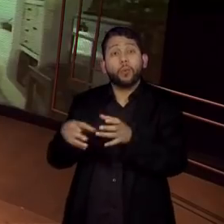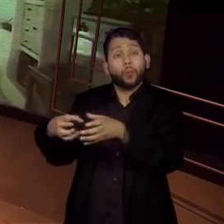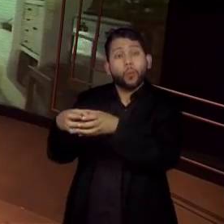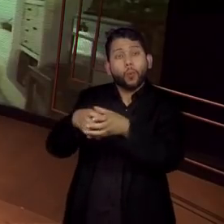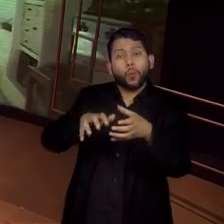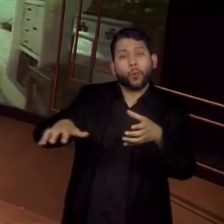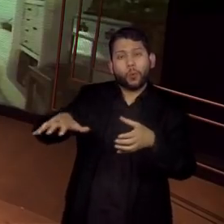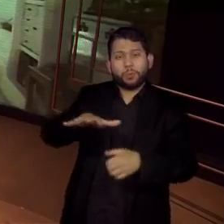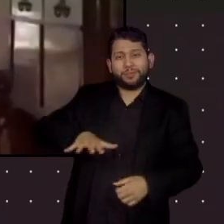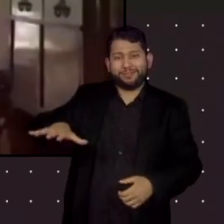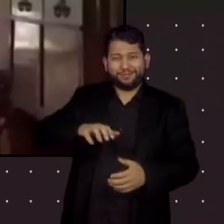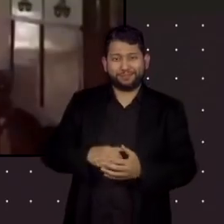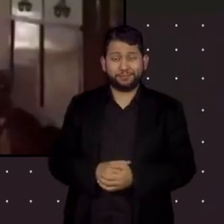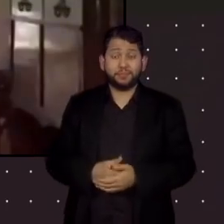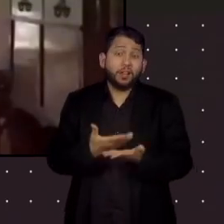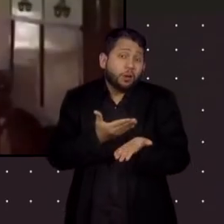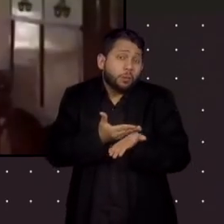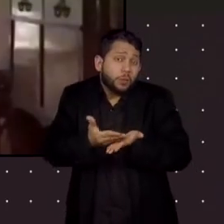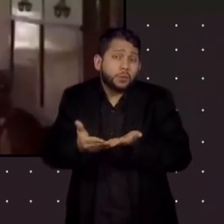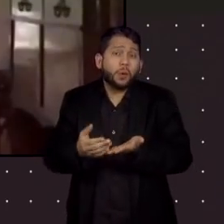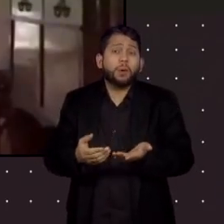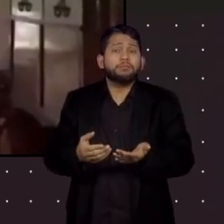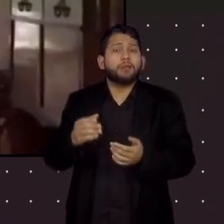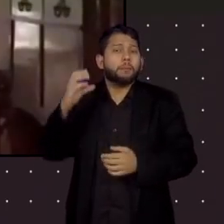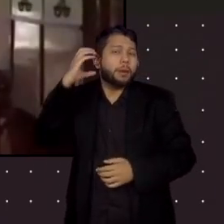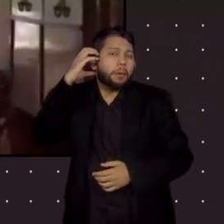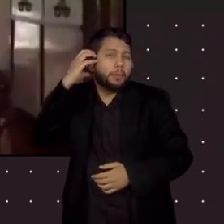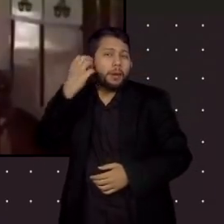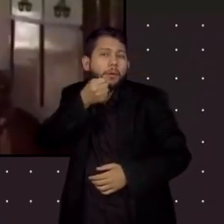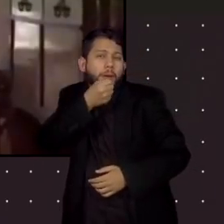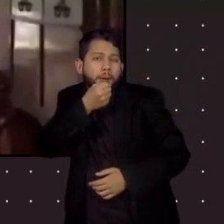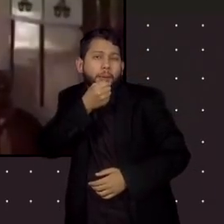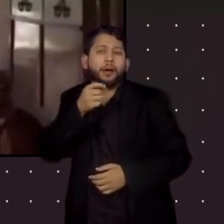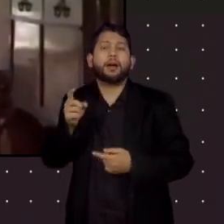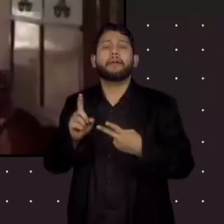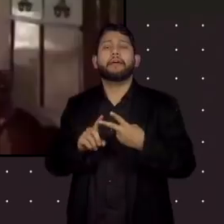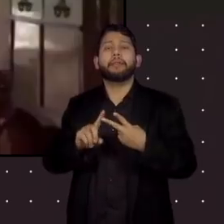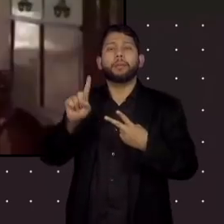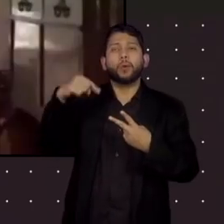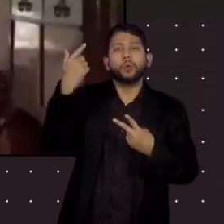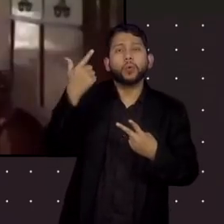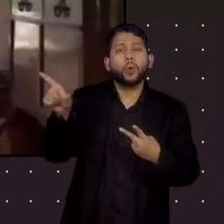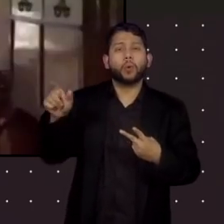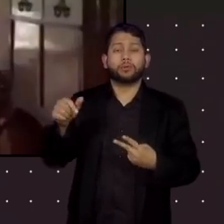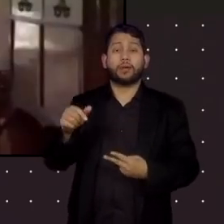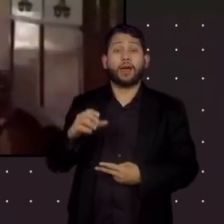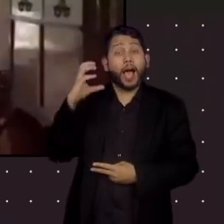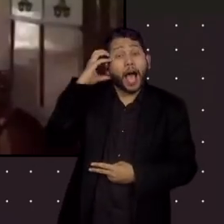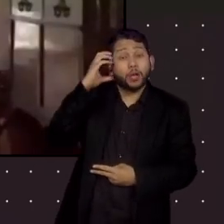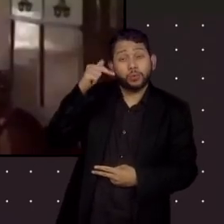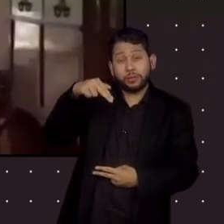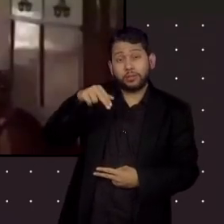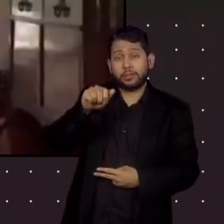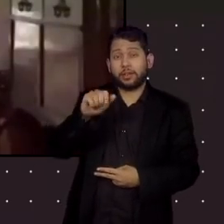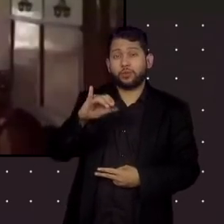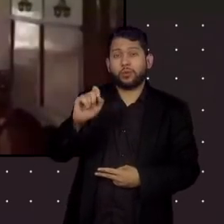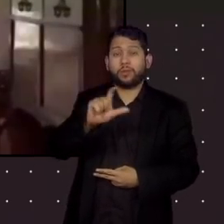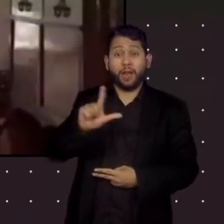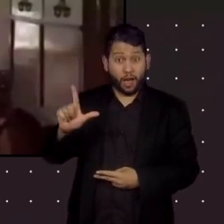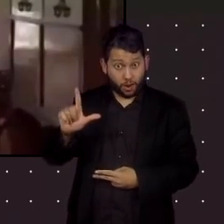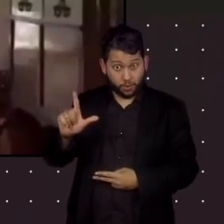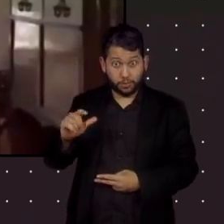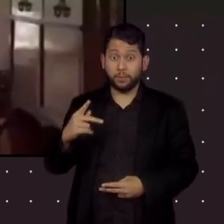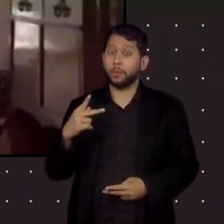época. E passei a cantar assim na Rádio Marinque Veiga, depois na Rádio Nacional, no programa do